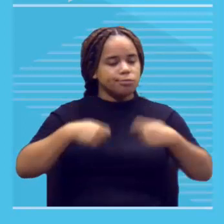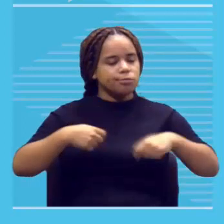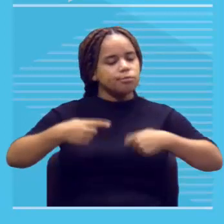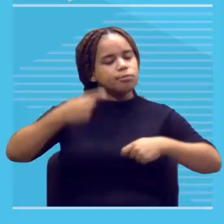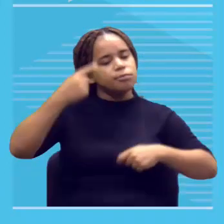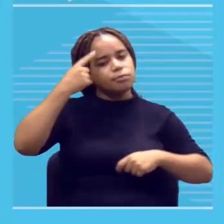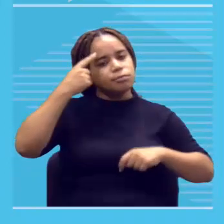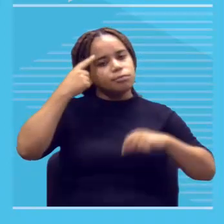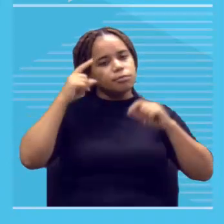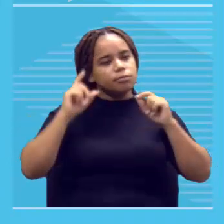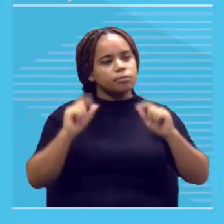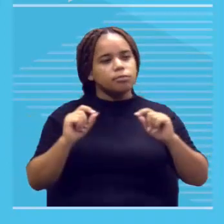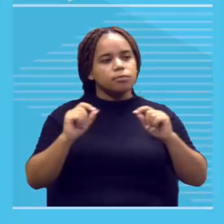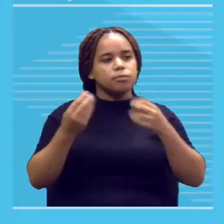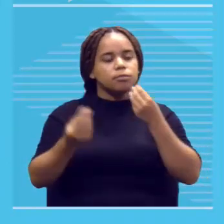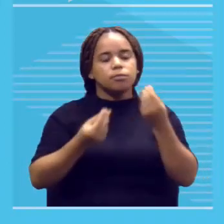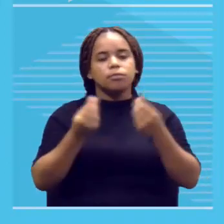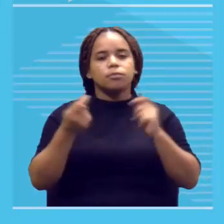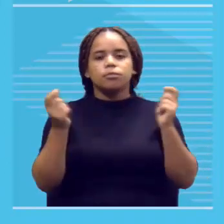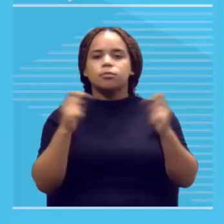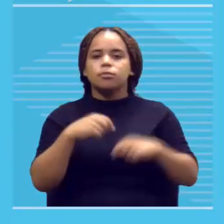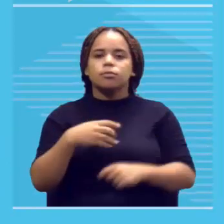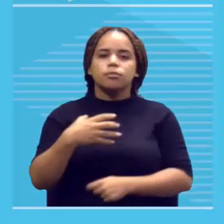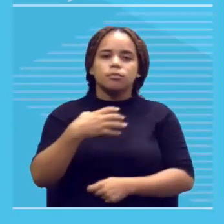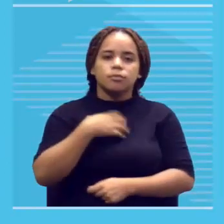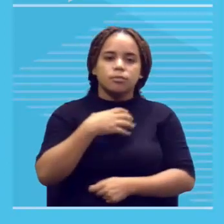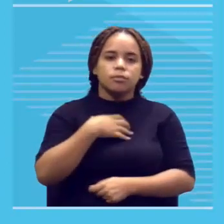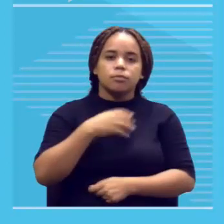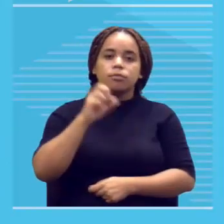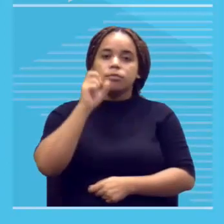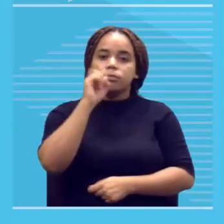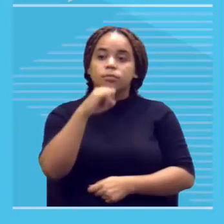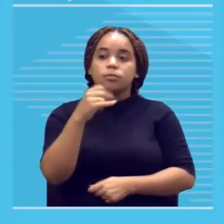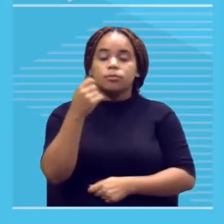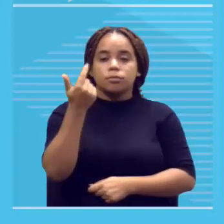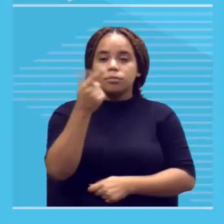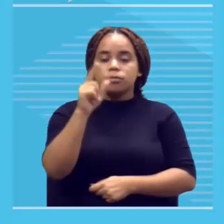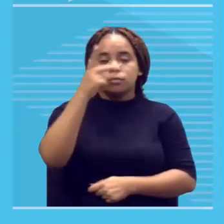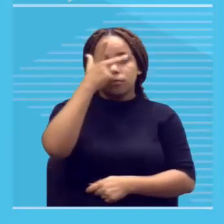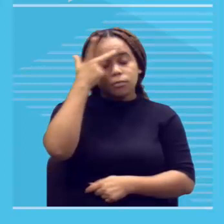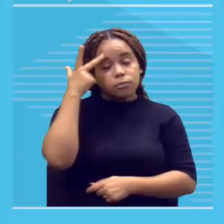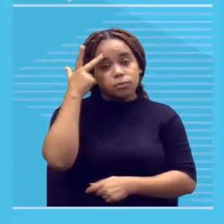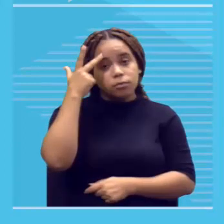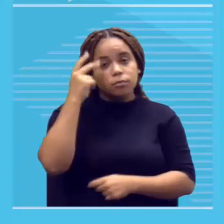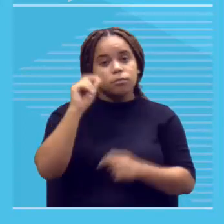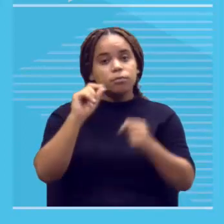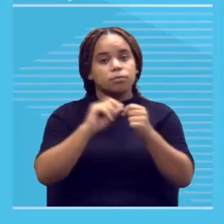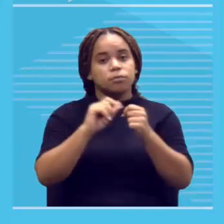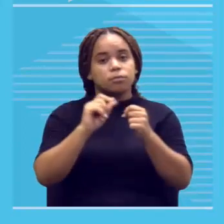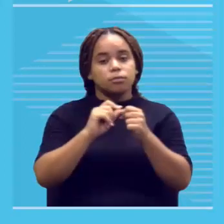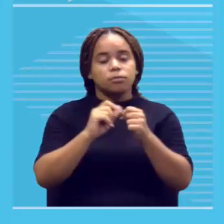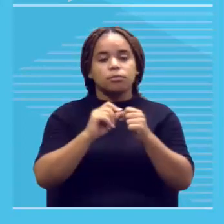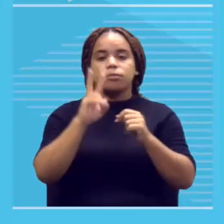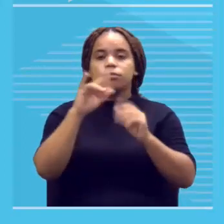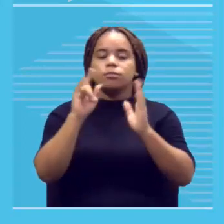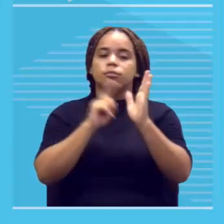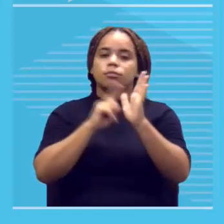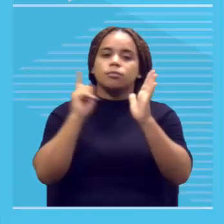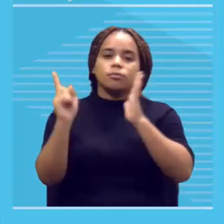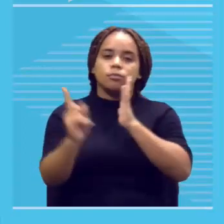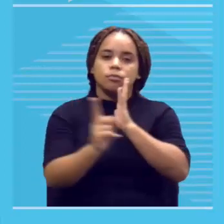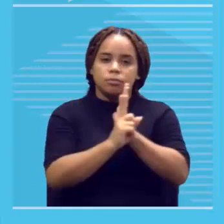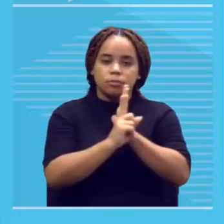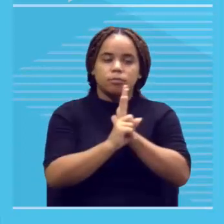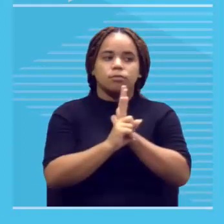como você se sentiria se fosse uma daquelas pessoas que você vai ultrapassar a